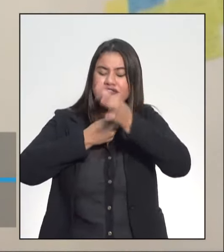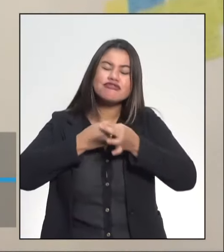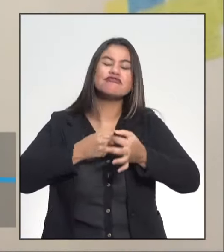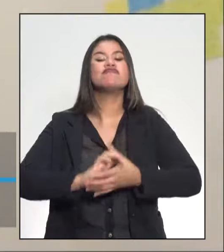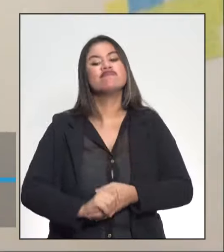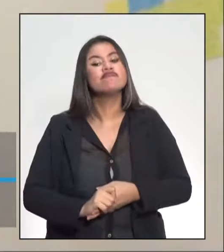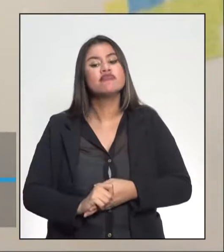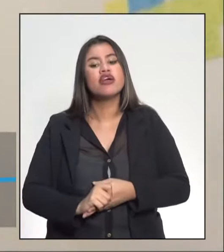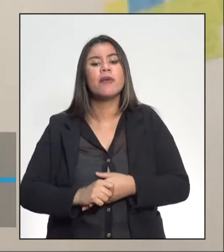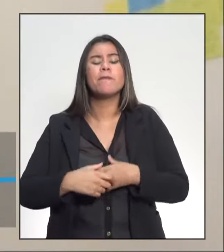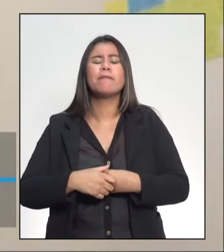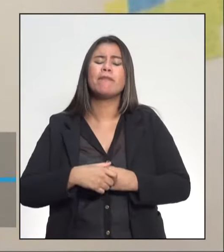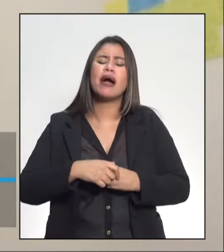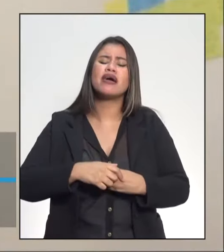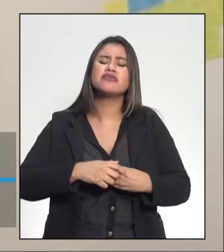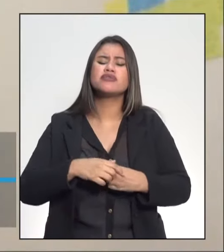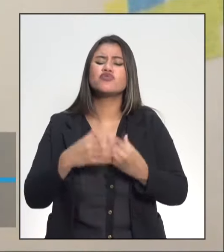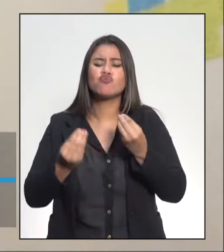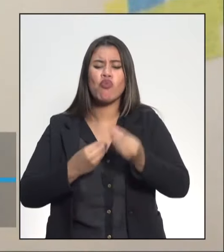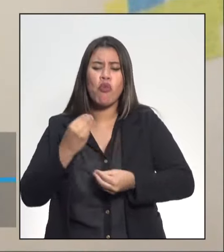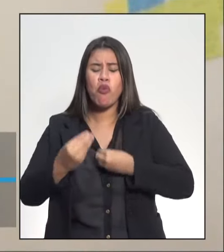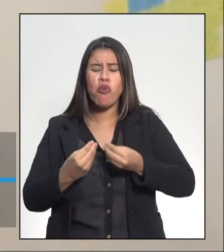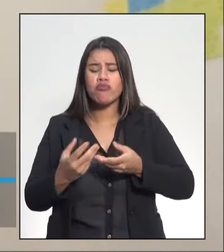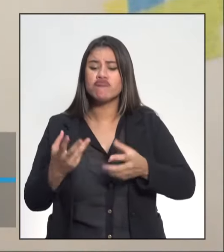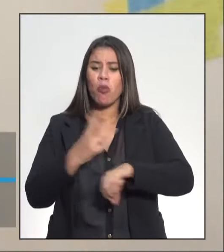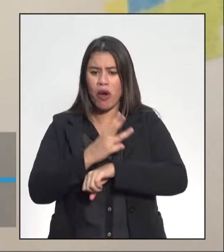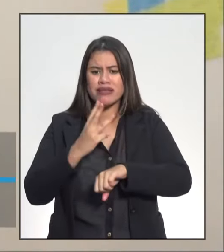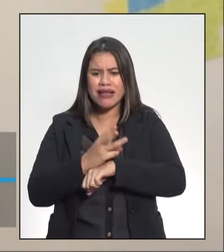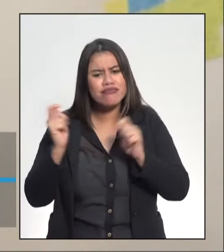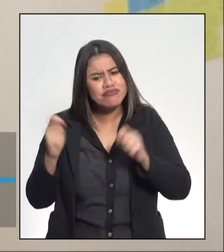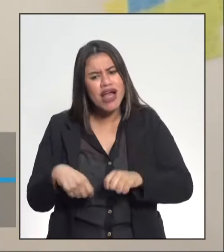Mas, ixi, e será que o WhatsApp é uma fonte de informação?